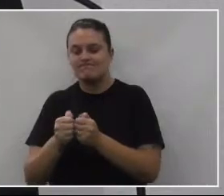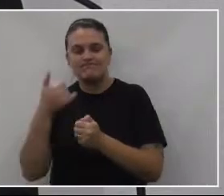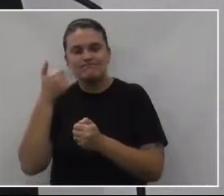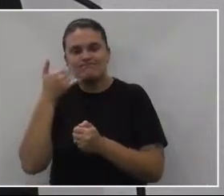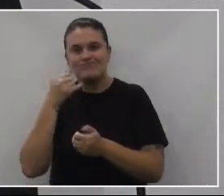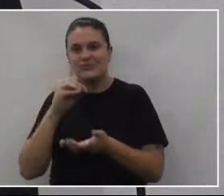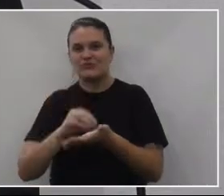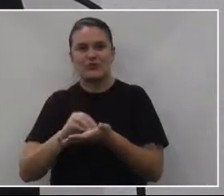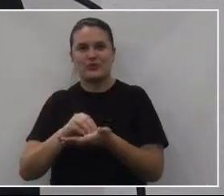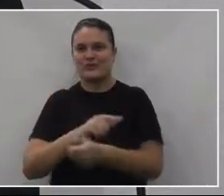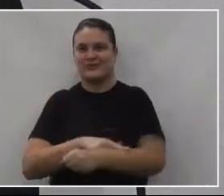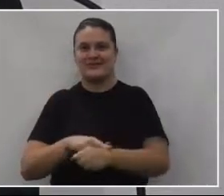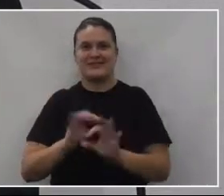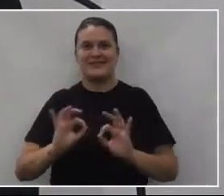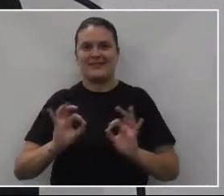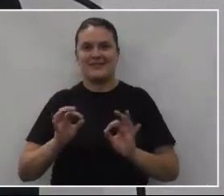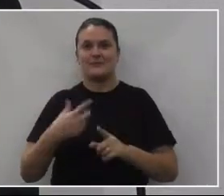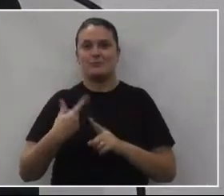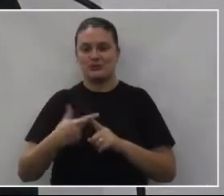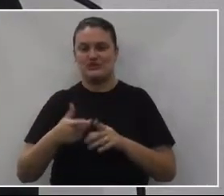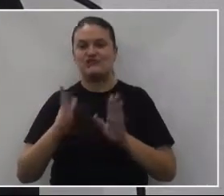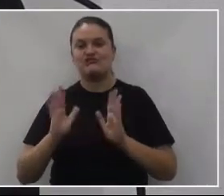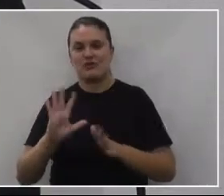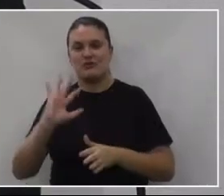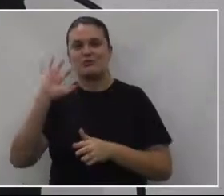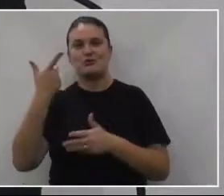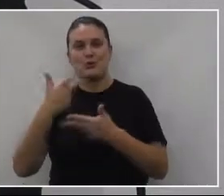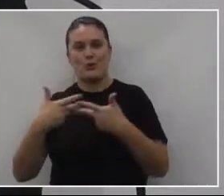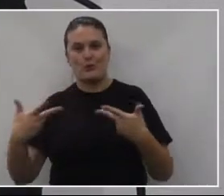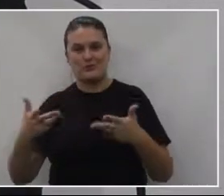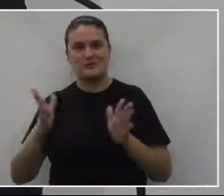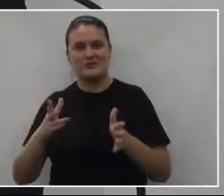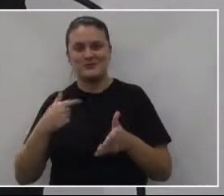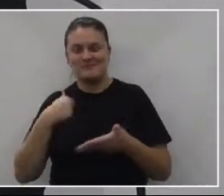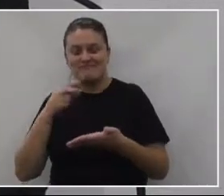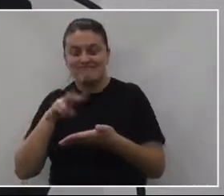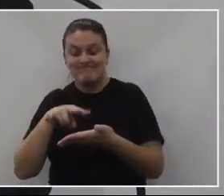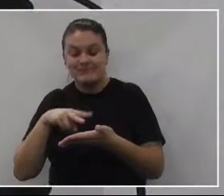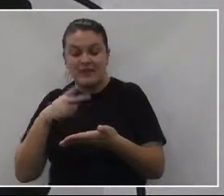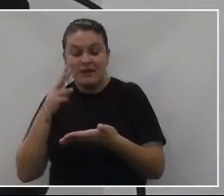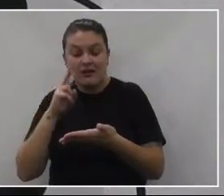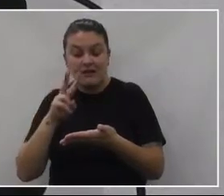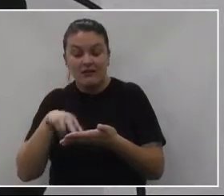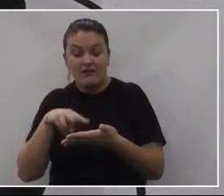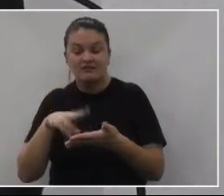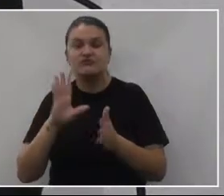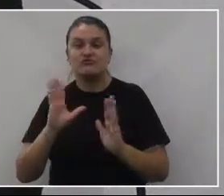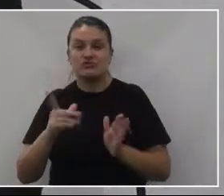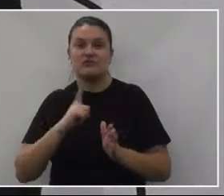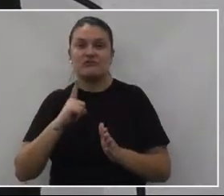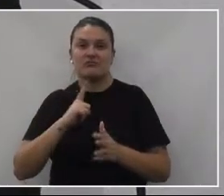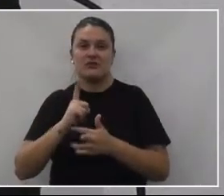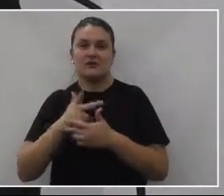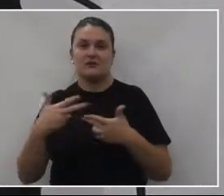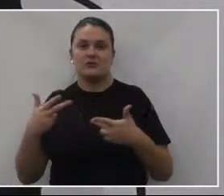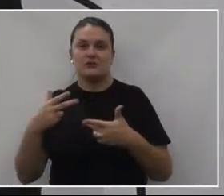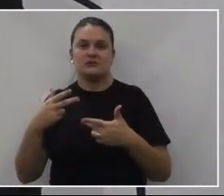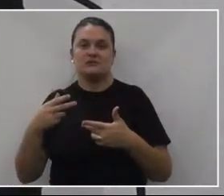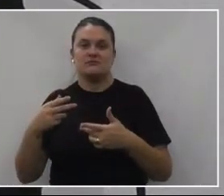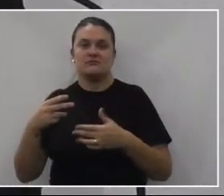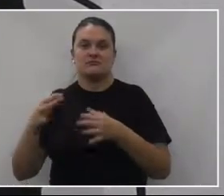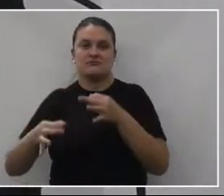de educação não, mas já tem um caso no plantão, por incrível que pareça, começou há poucos minutos e já tem um caso a ser atendido no plantão